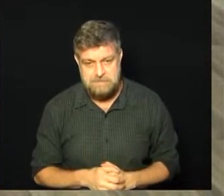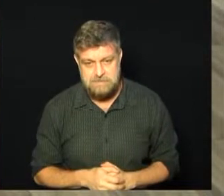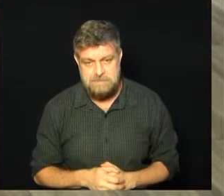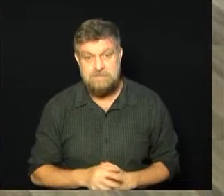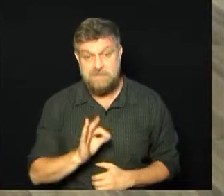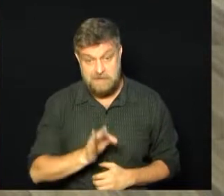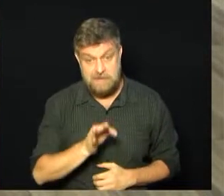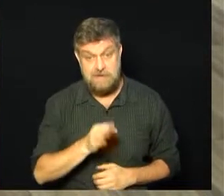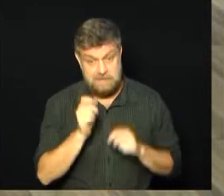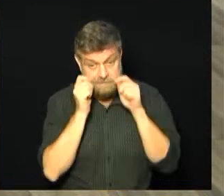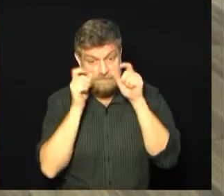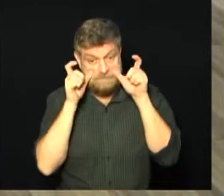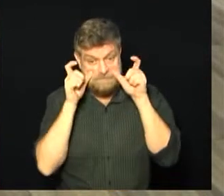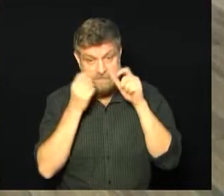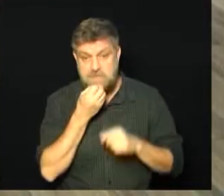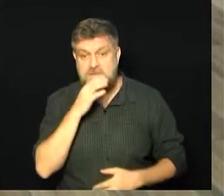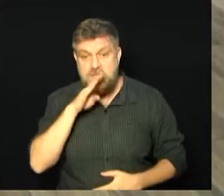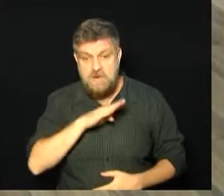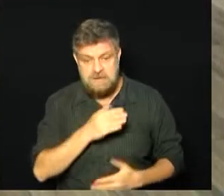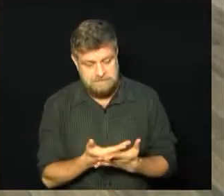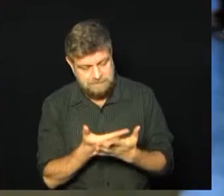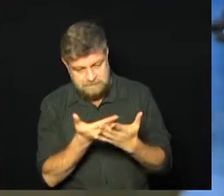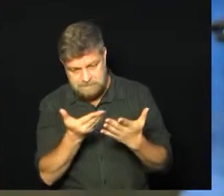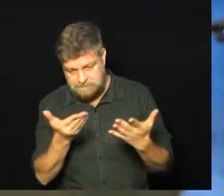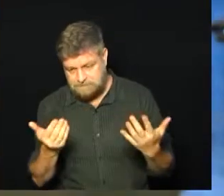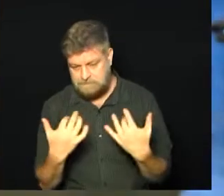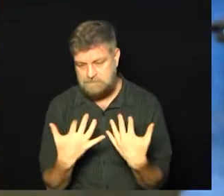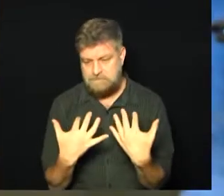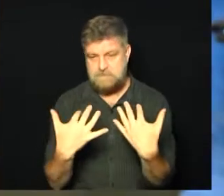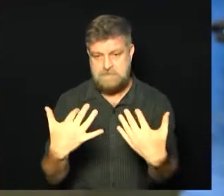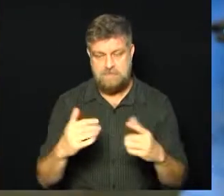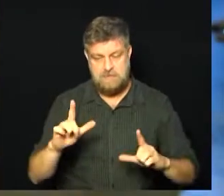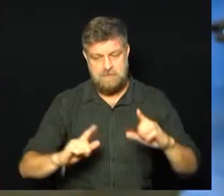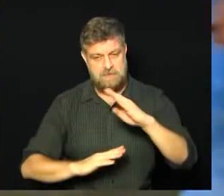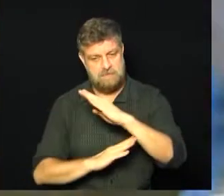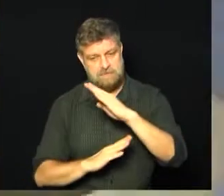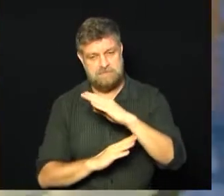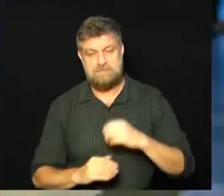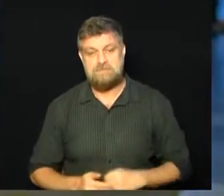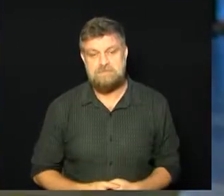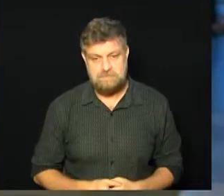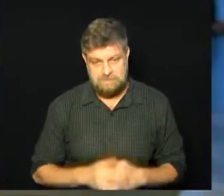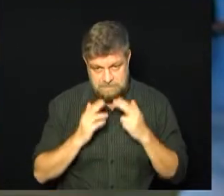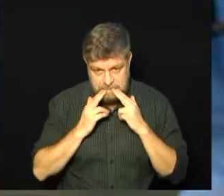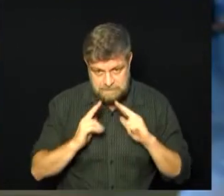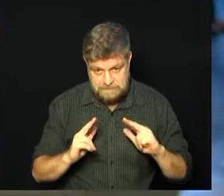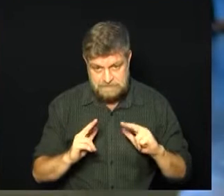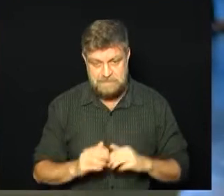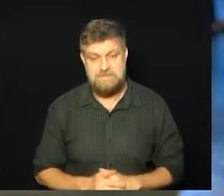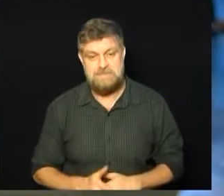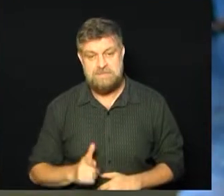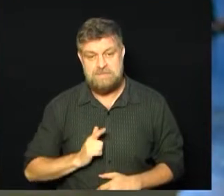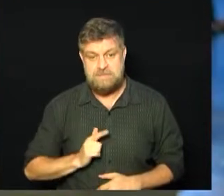Todo mundo de olho, Viviane. Boa tarde para você, boa tarde para todos que estão acompanhando com a gente o jornal Câmara Notícia,